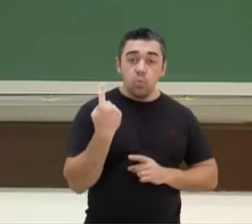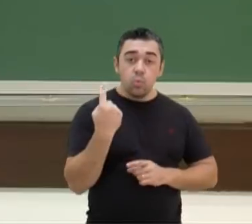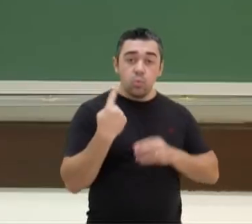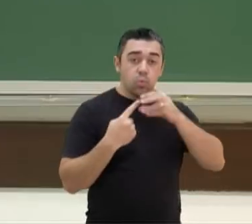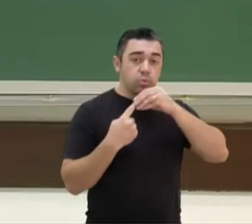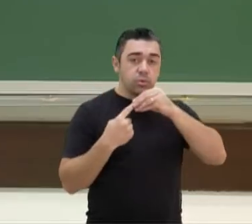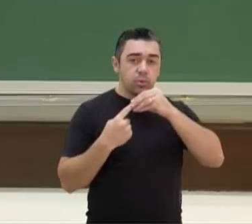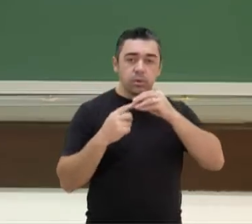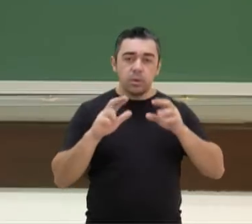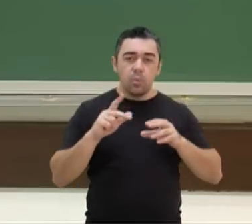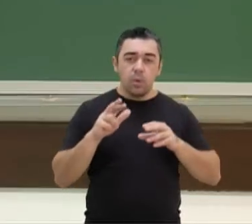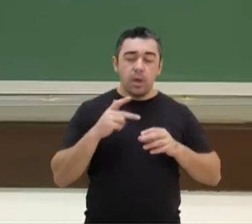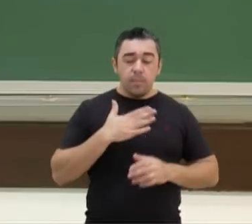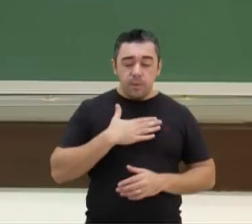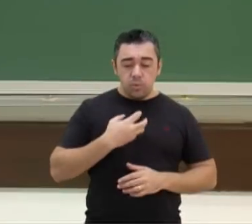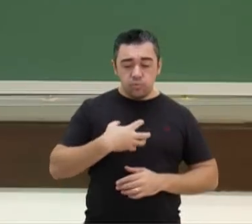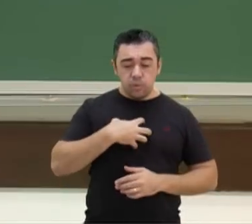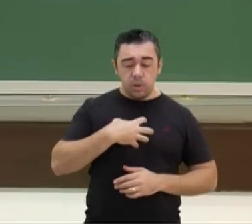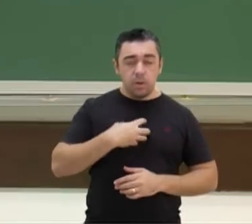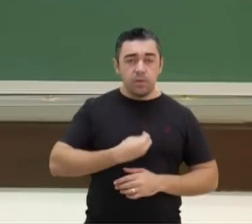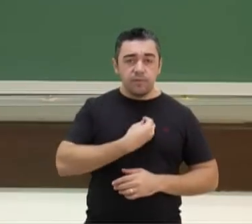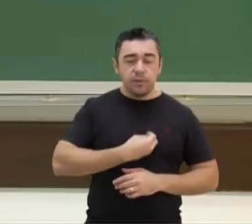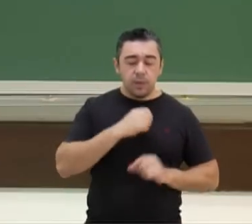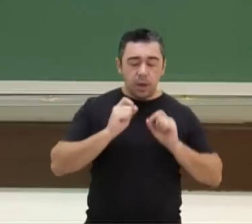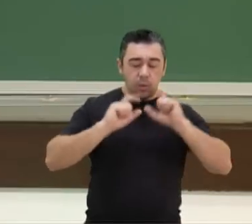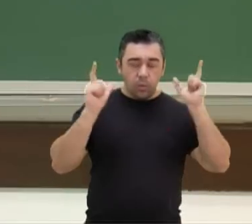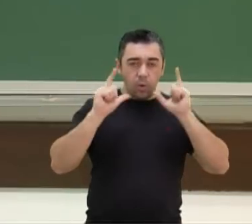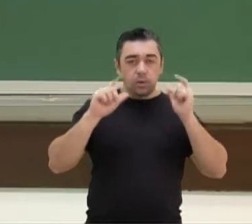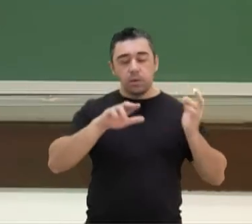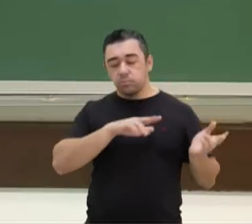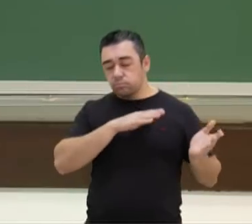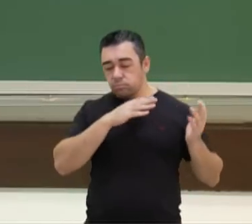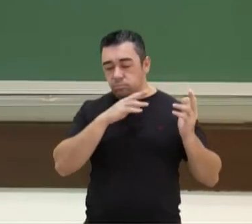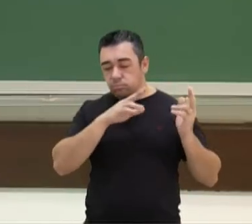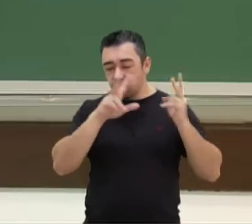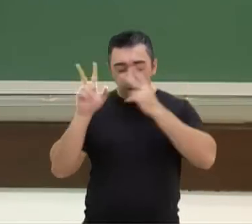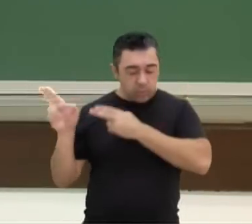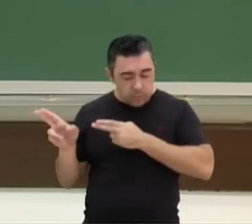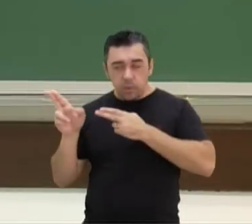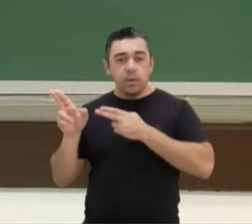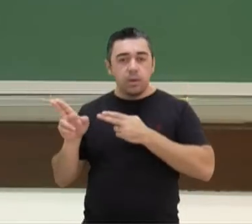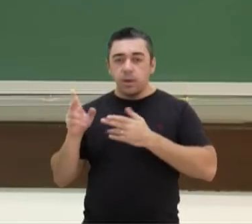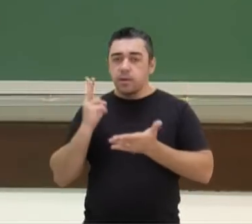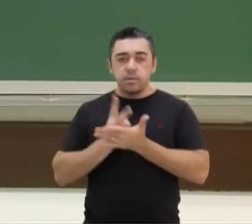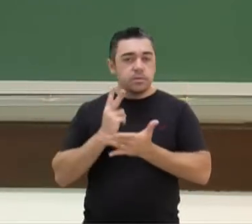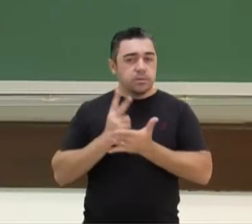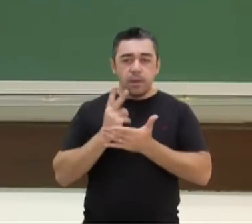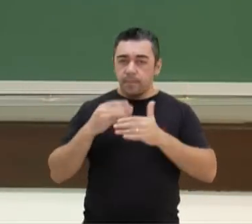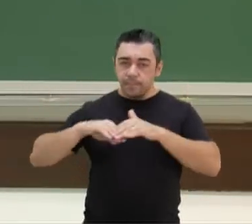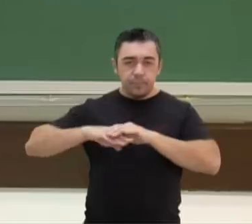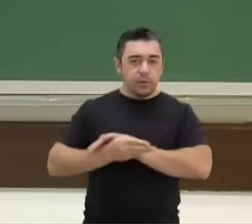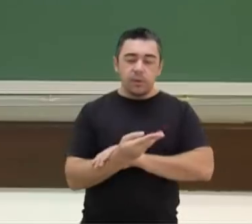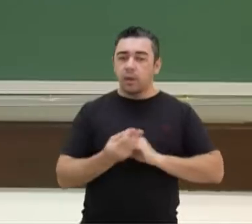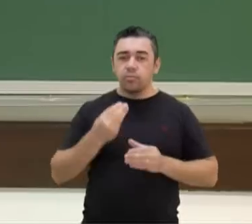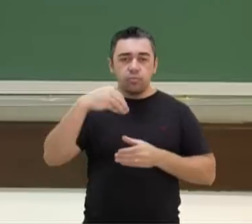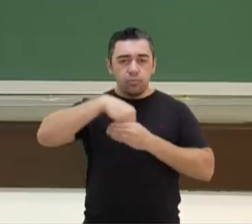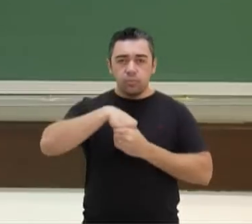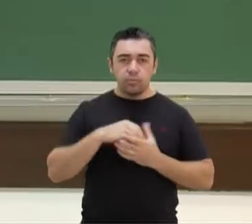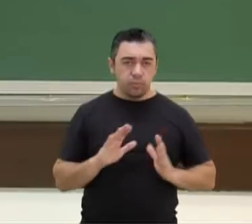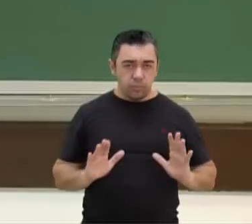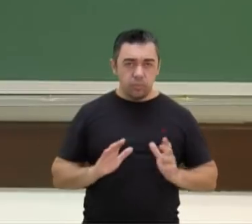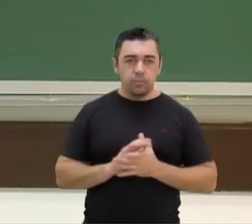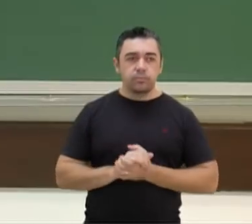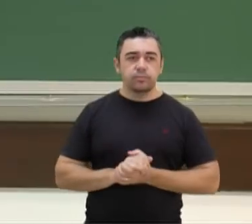Para o Guarani, é o modo que ele vive desde que acorda até a hora que vai dormir, enfim. Ele está sempre mergulhado no sagrado. Muito